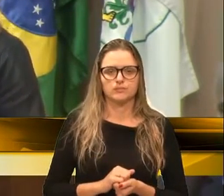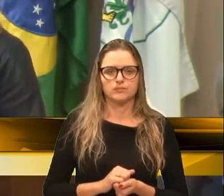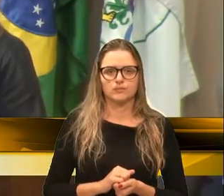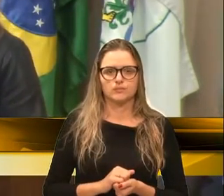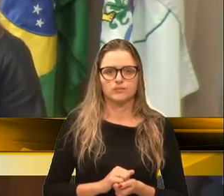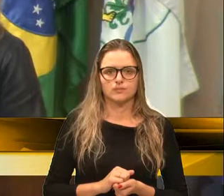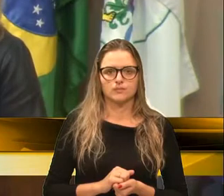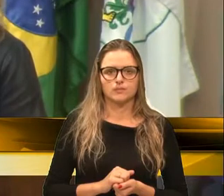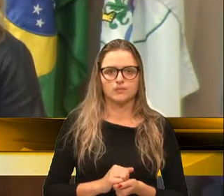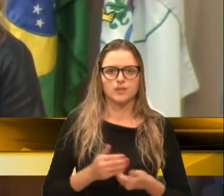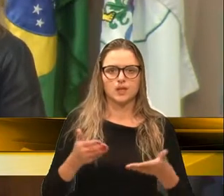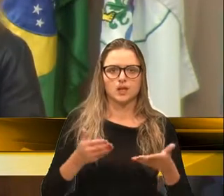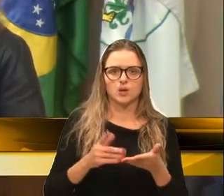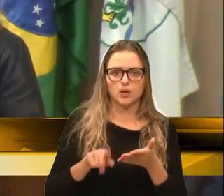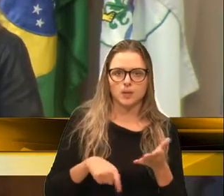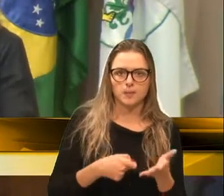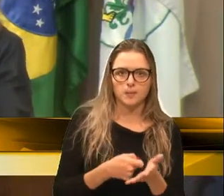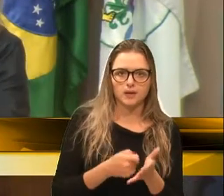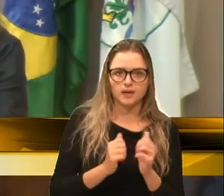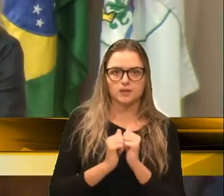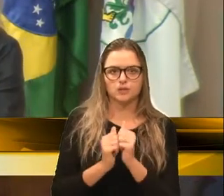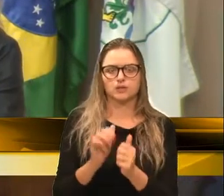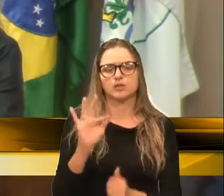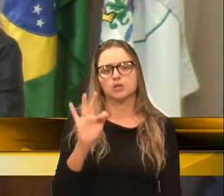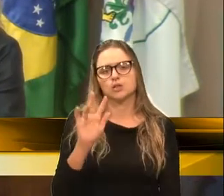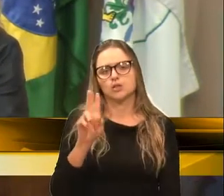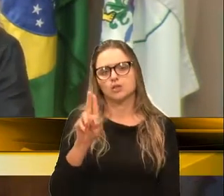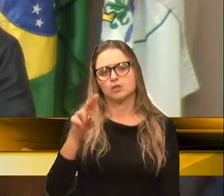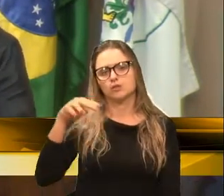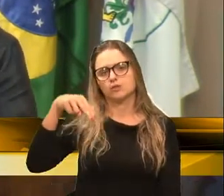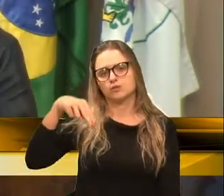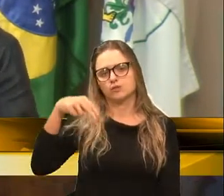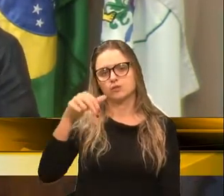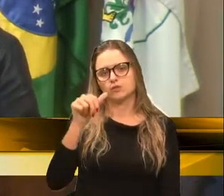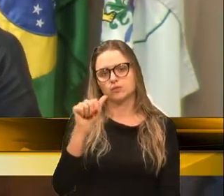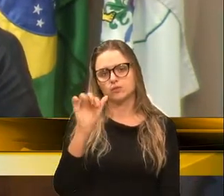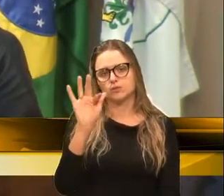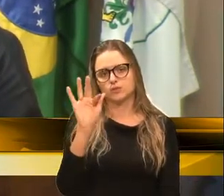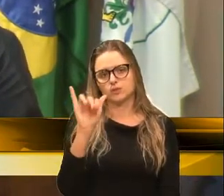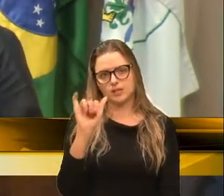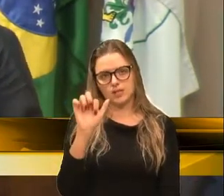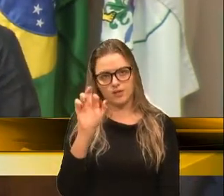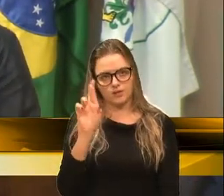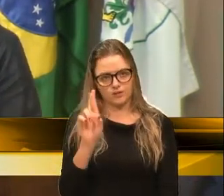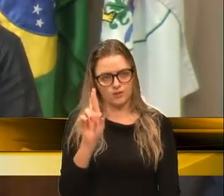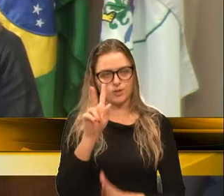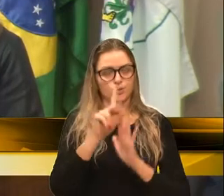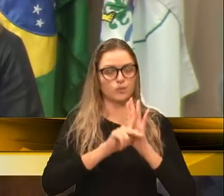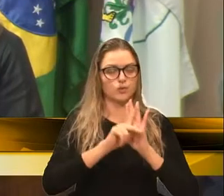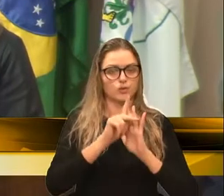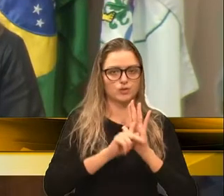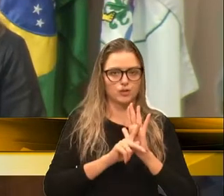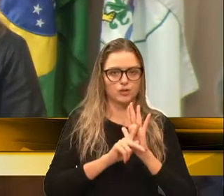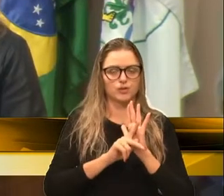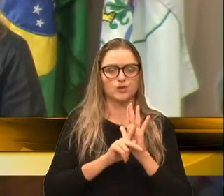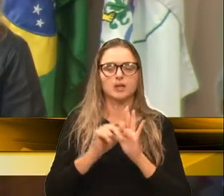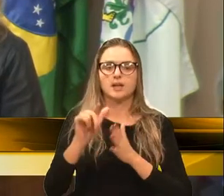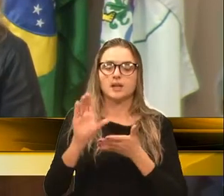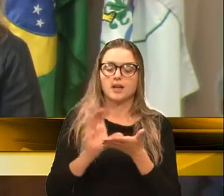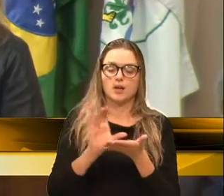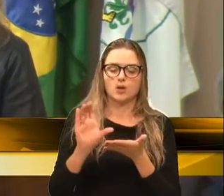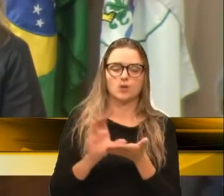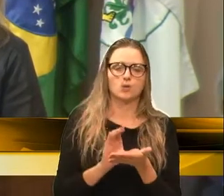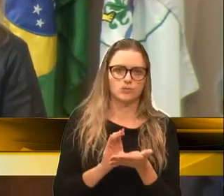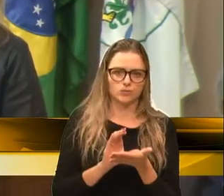ela está sendo paga através do FUNAFIR. O que é o FUNAFIR? É um financiamento